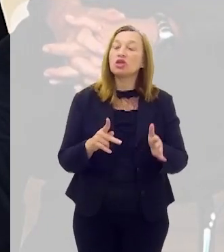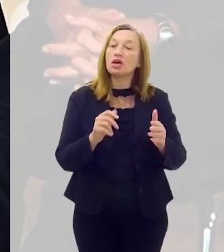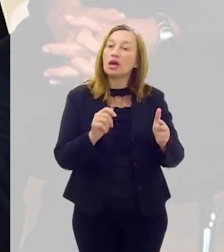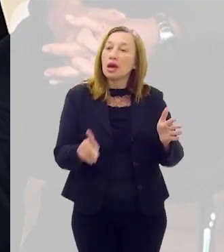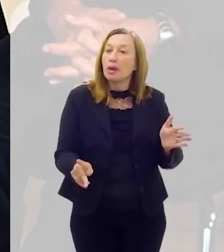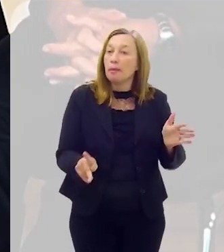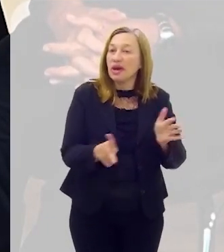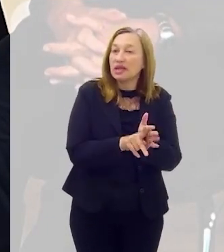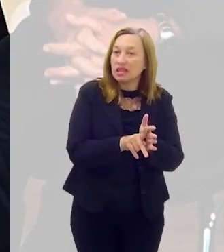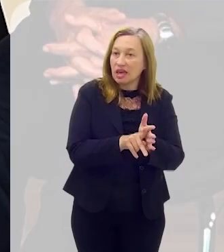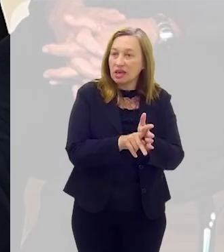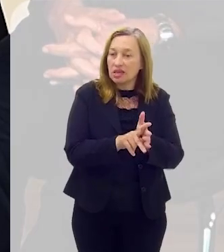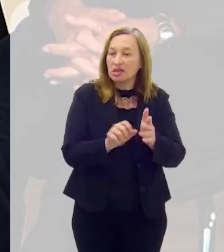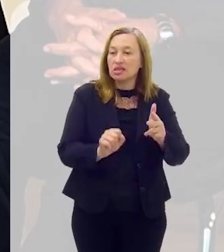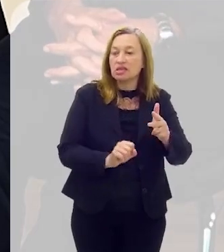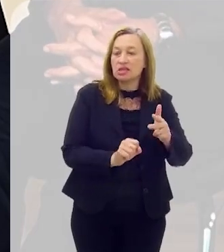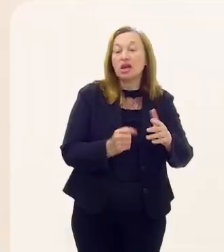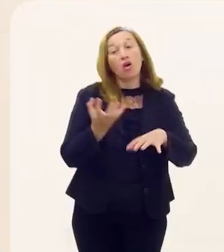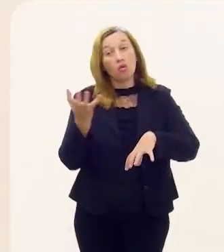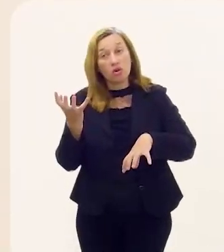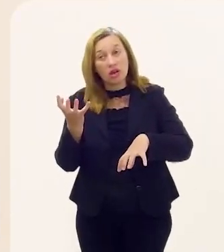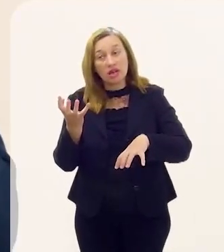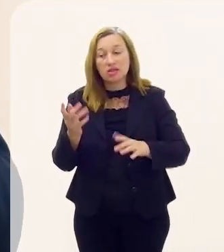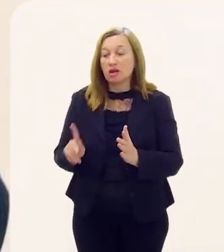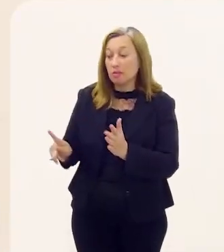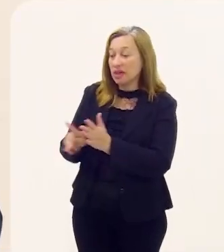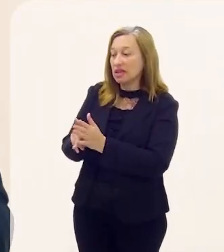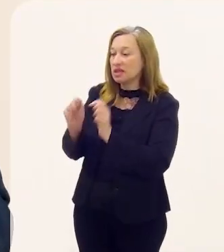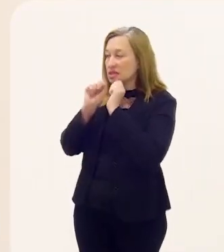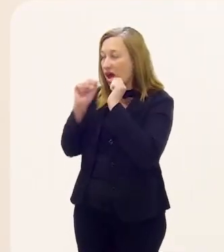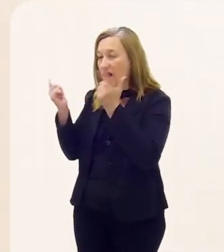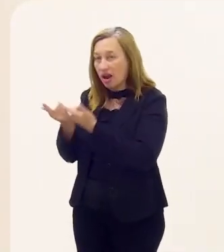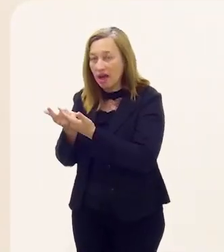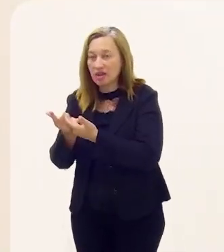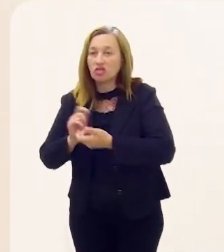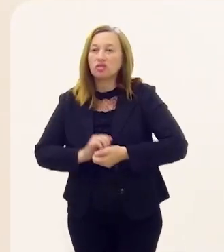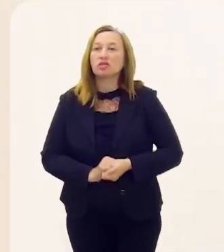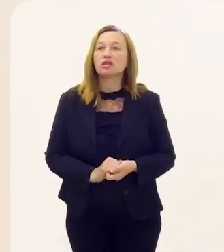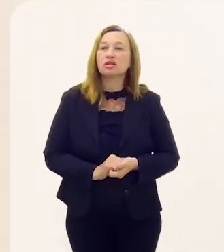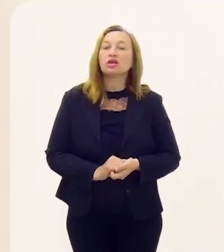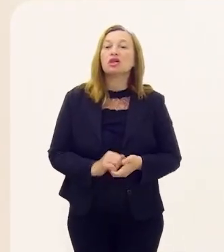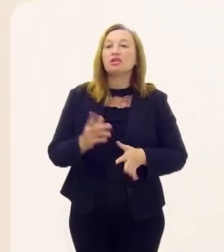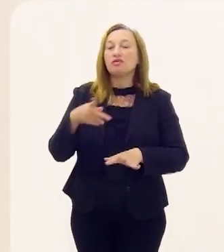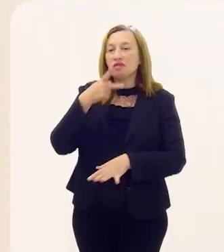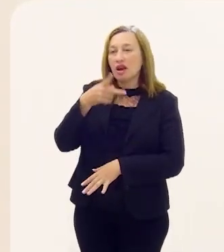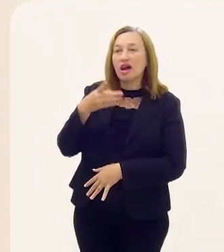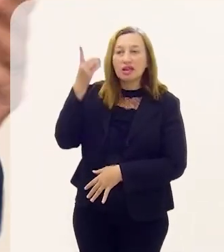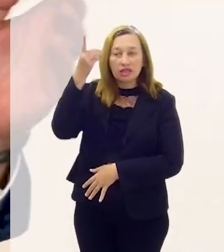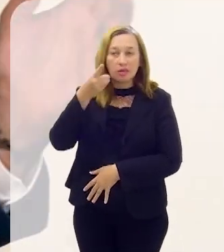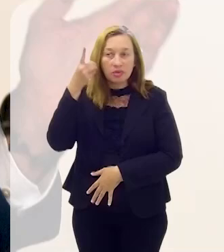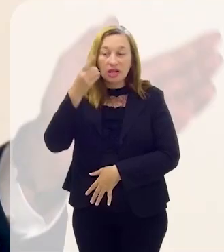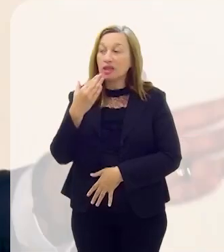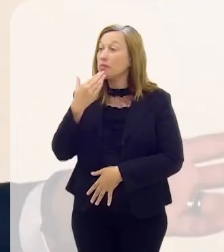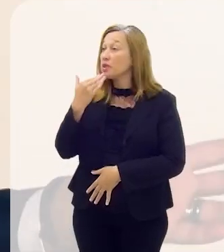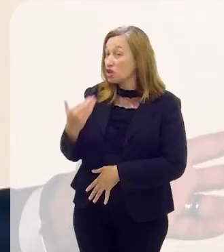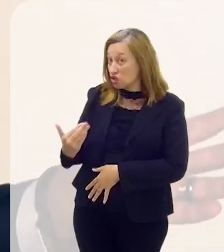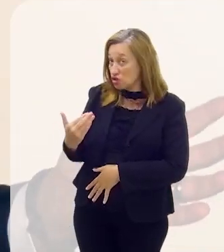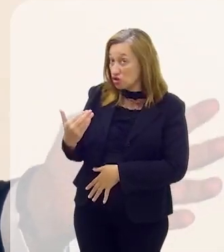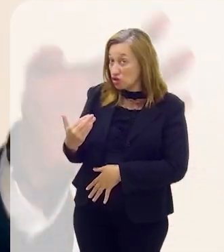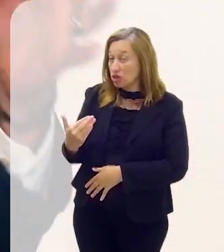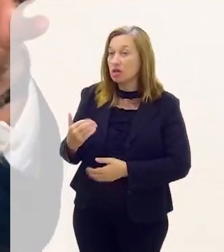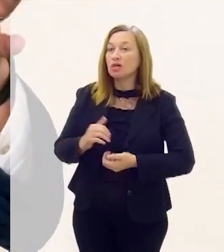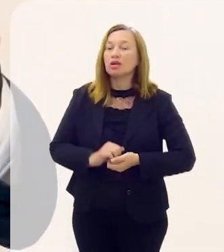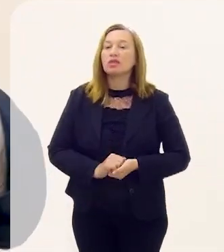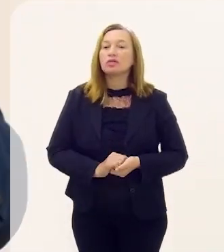compete ao Congresso, aquilo que compete à LERJ. Queria trazer essa questão, né, que o doutor João está apontando aqui, deputado, mas também lhe pedir